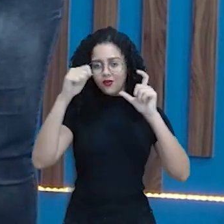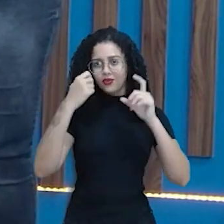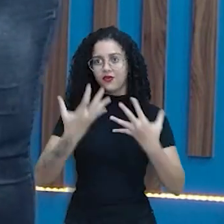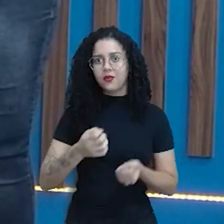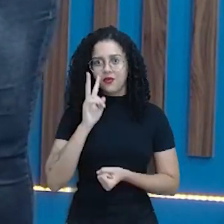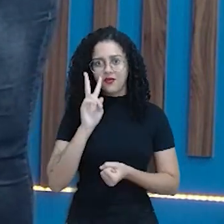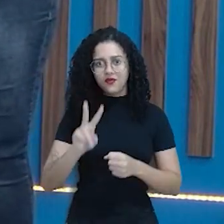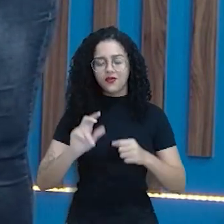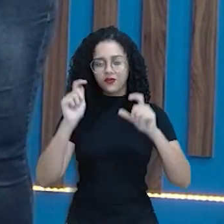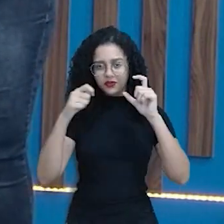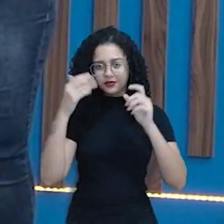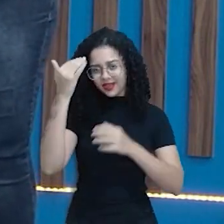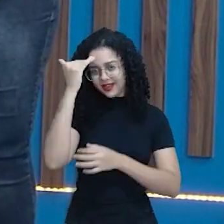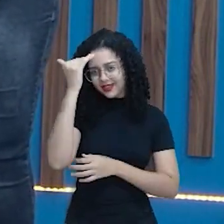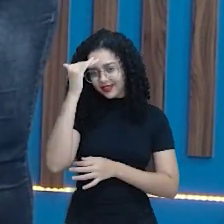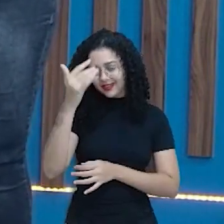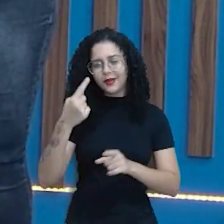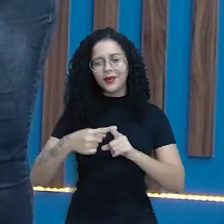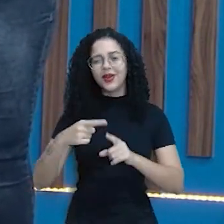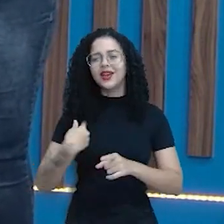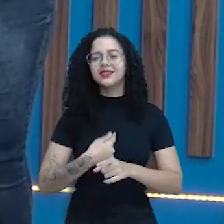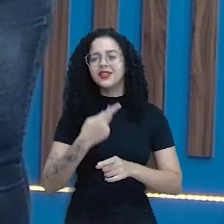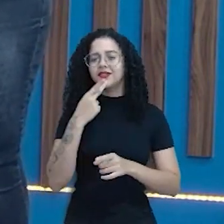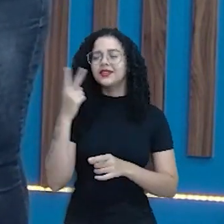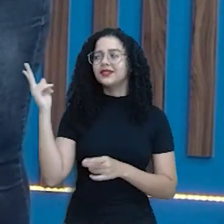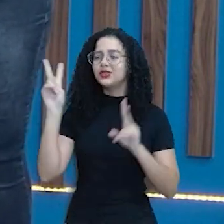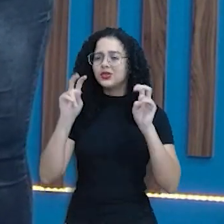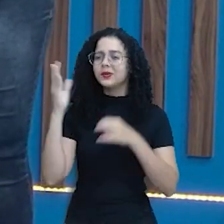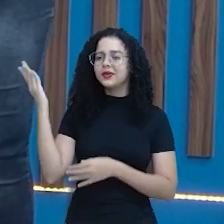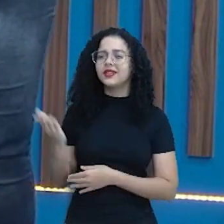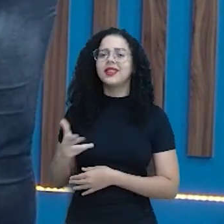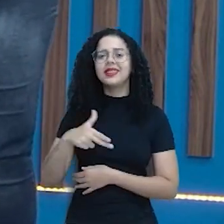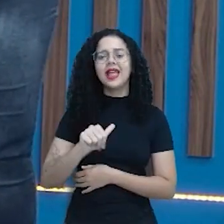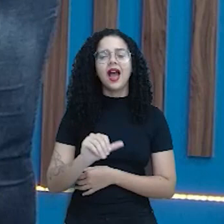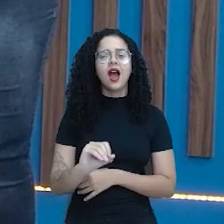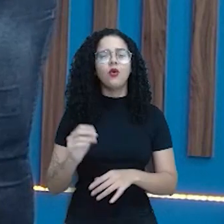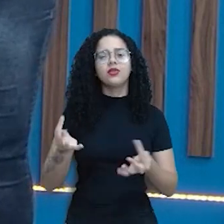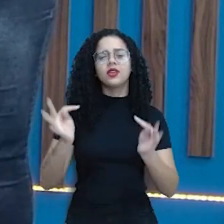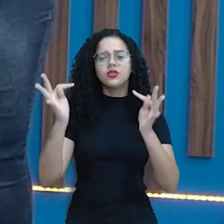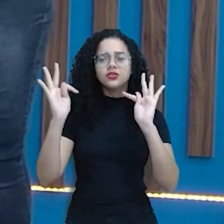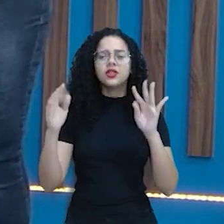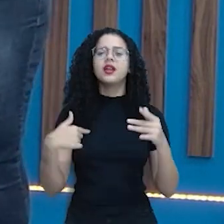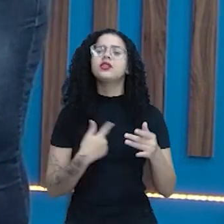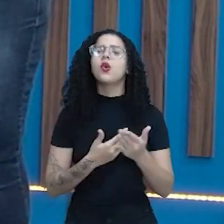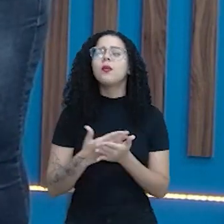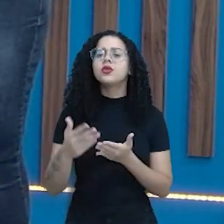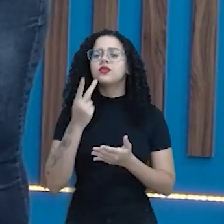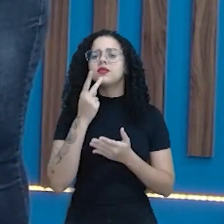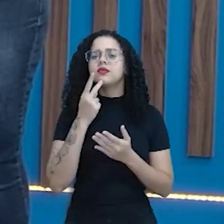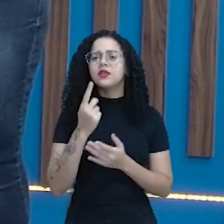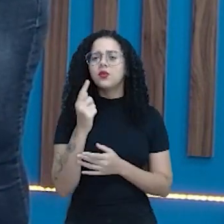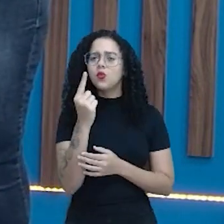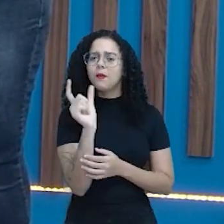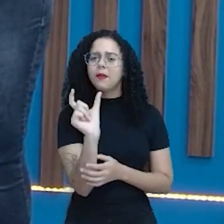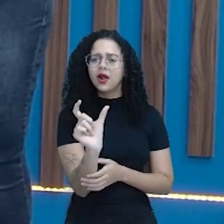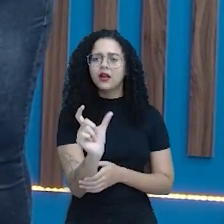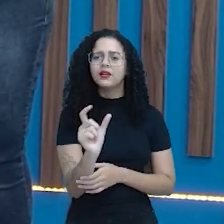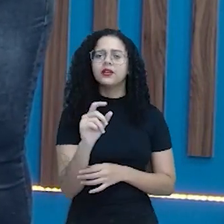embora ver o vídeo para entender, porque a gente está falando do Nau, está falando de tecnologia, e a gente começou falando com uma